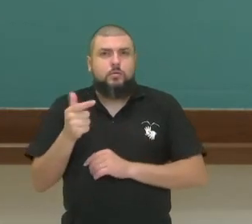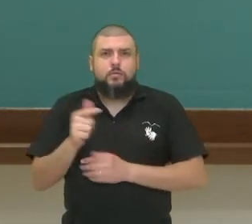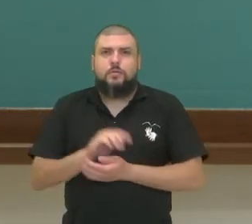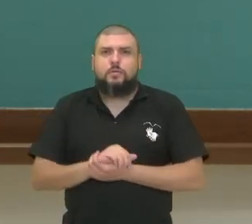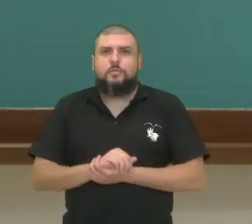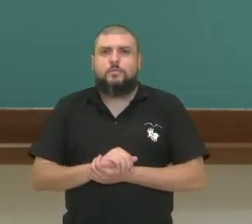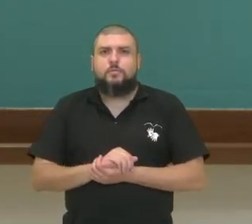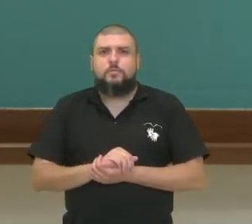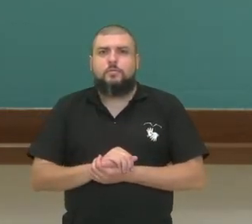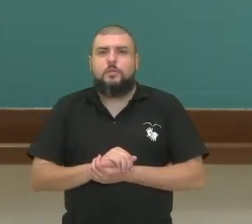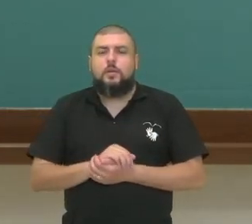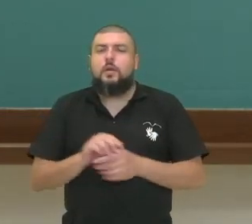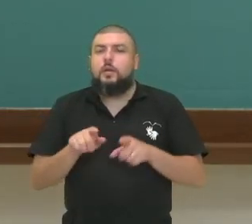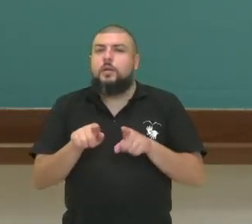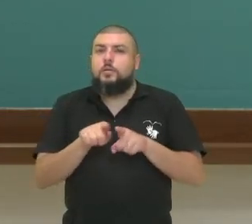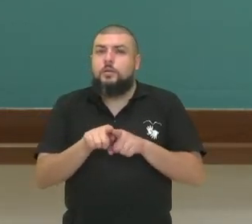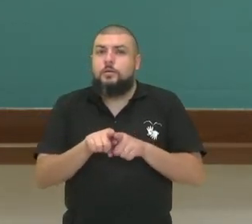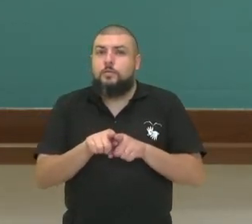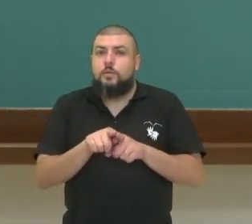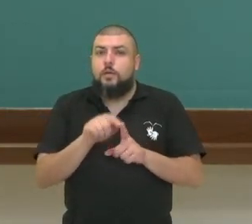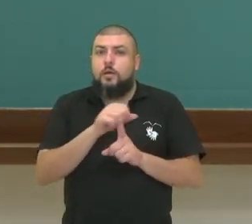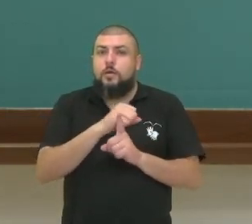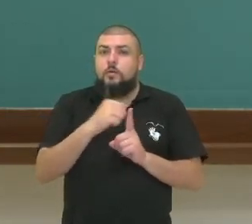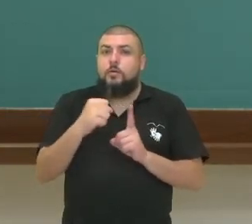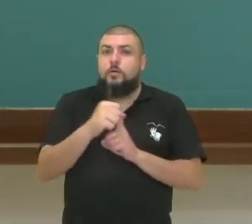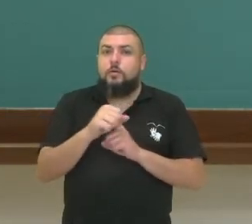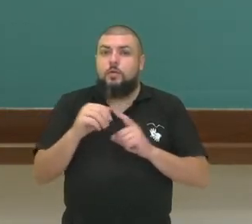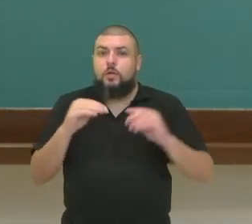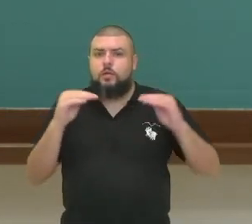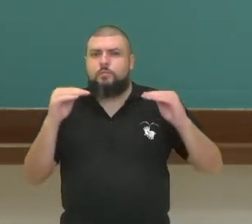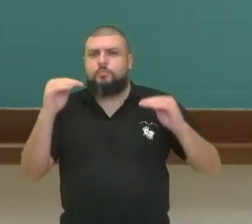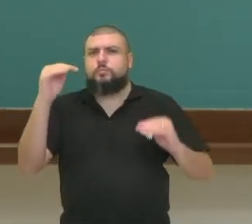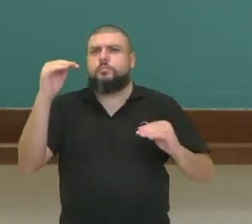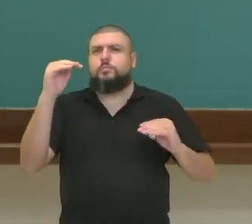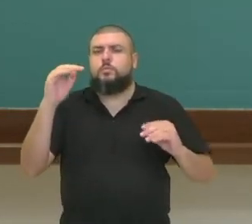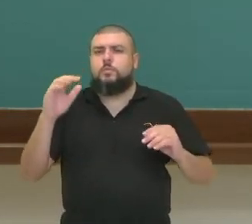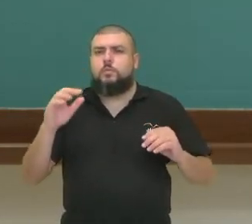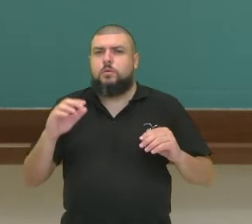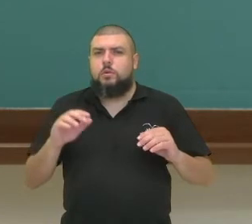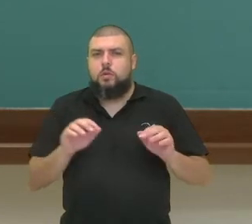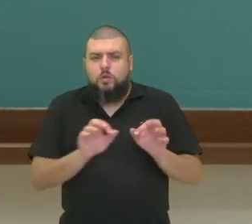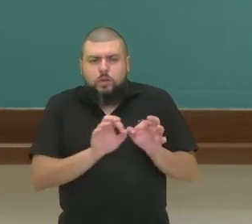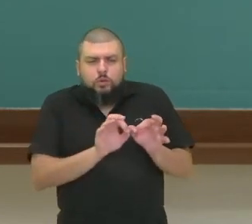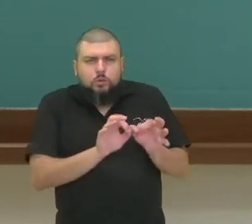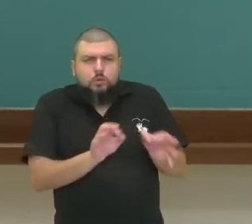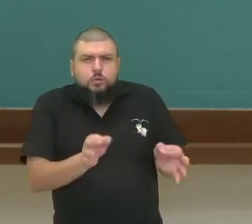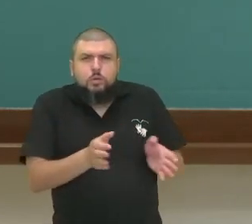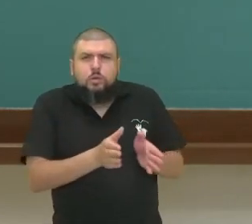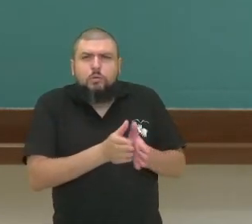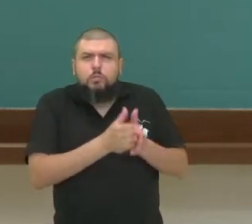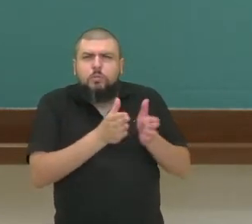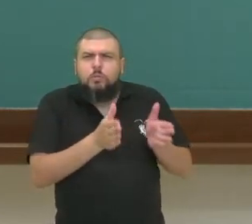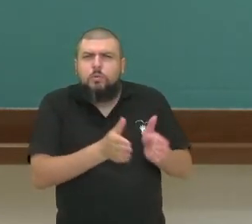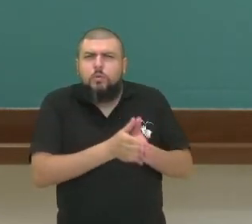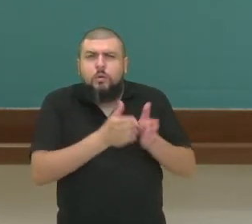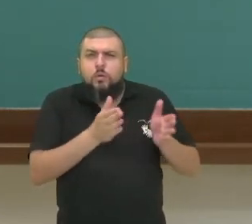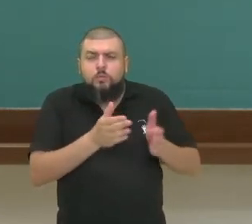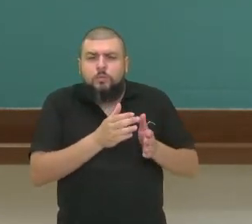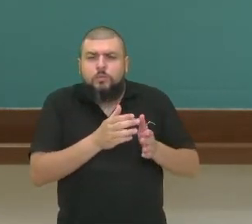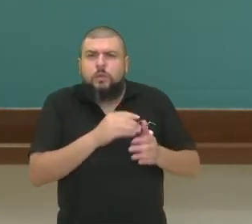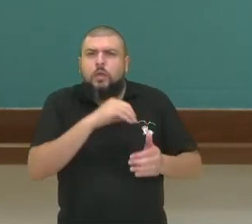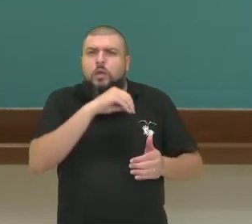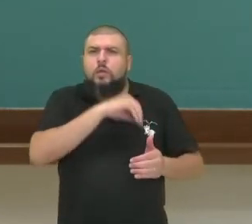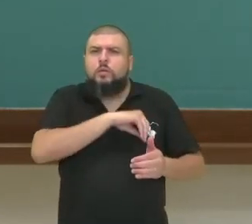grande desigualdade econômica, com os salários das populações mais simples sendo defasados, sofrendo o arrouxo salarial,